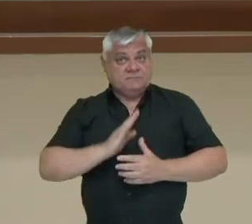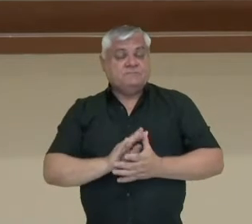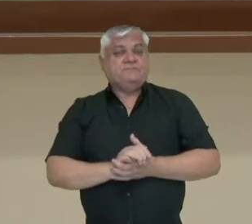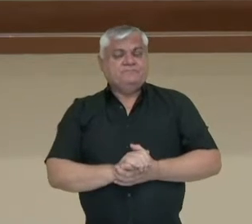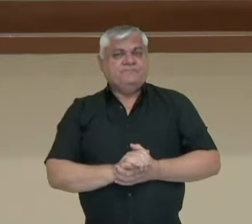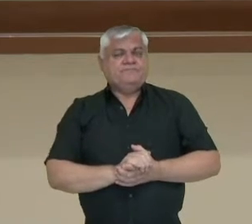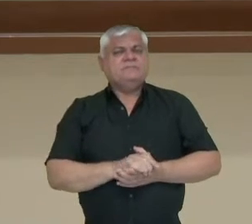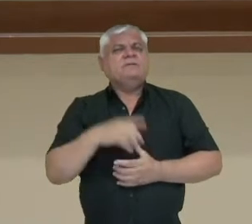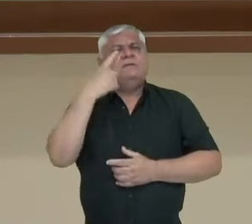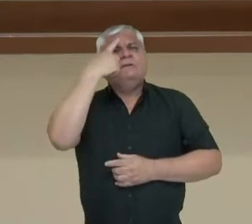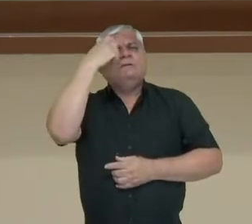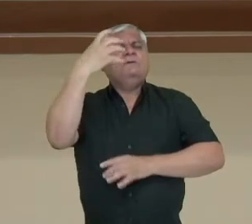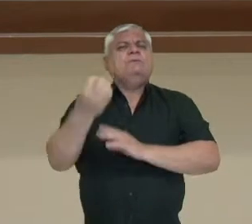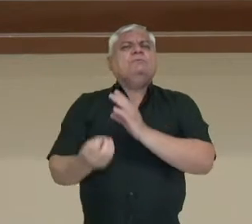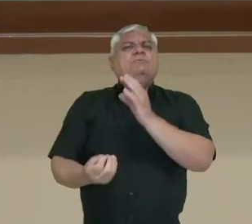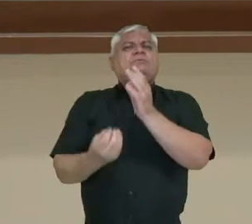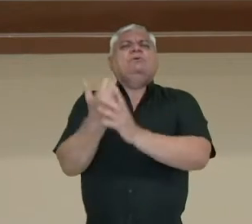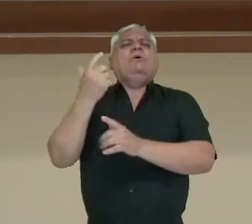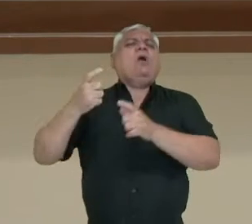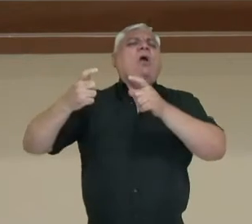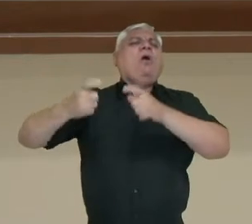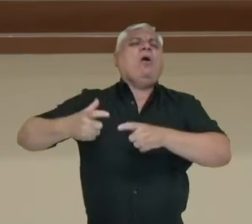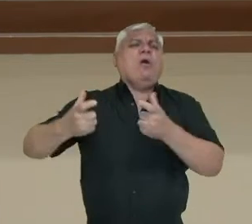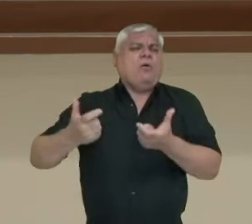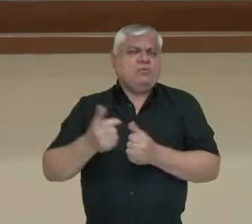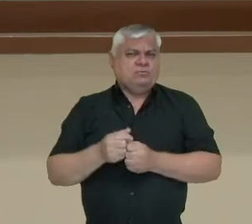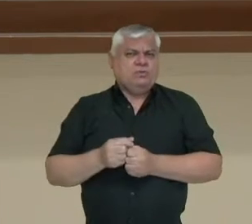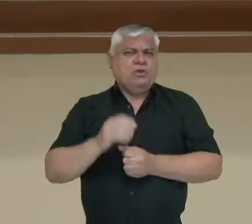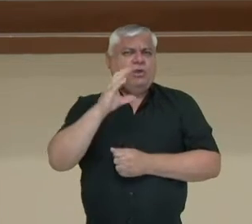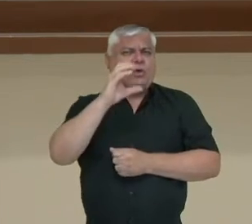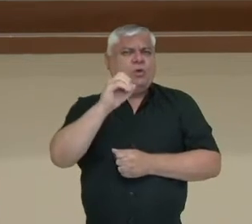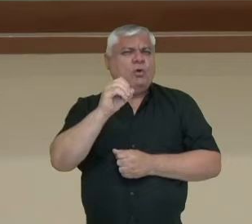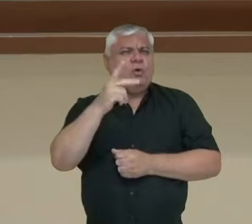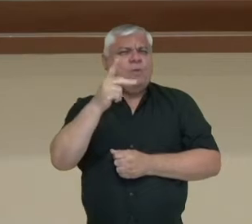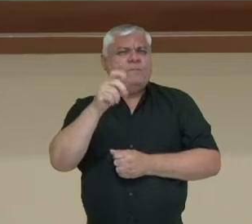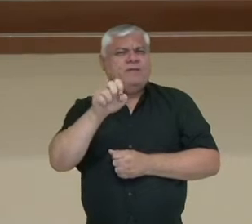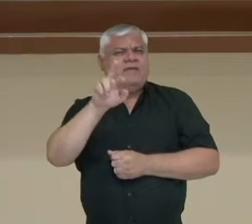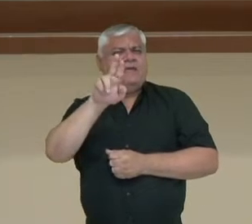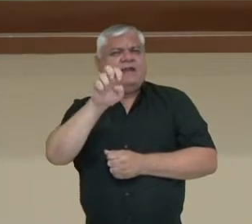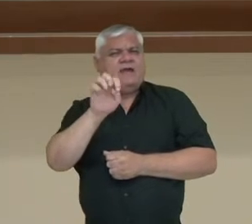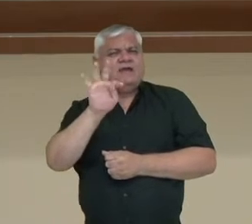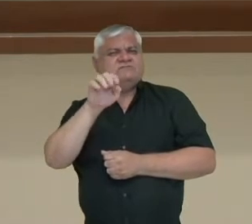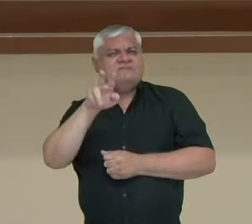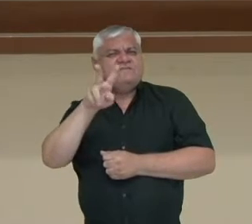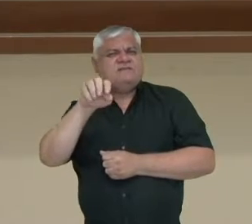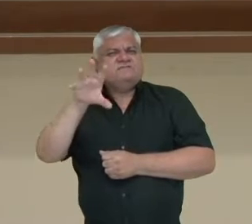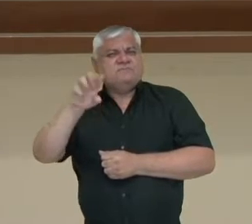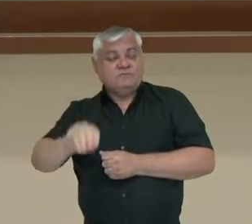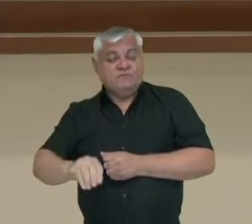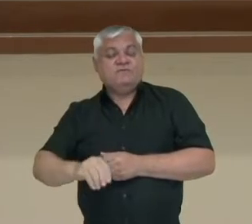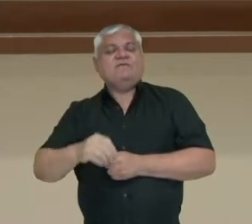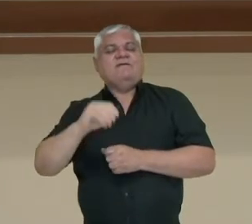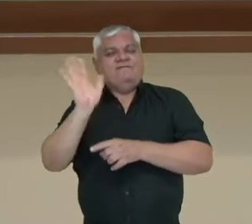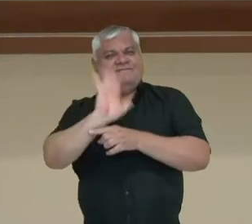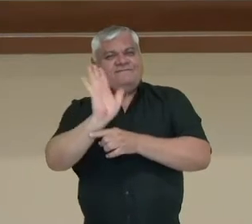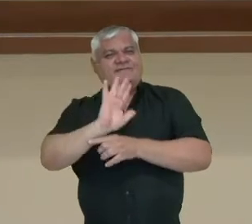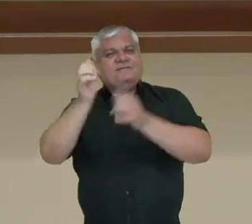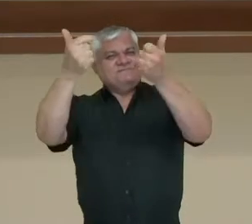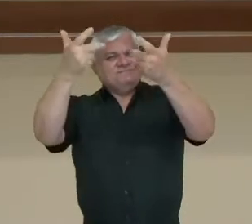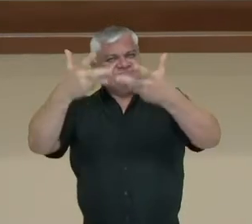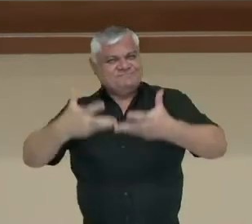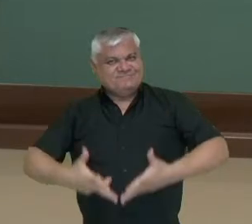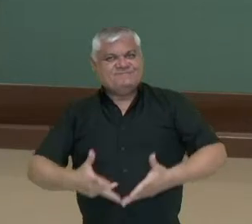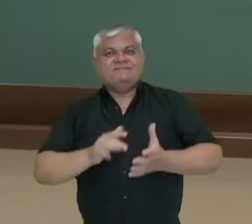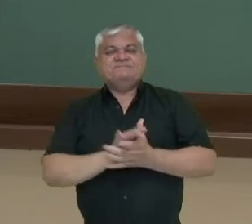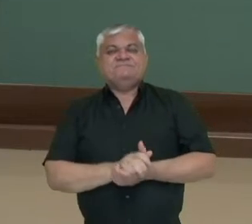de onde que começou o cooperativismo no mundo e no Brasil? No vídeo a gente vai conversar a respeito disso. Então